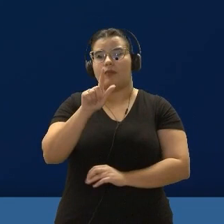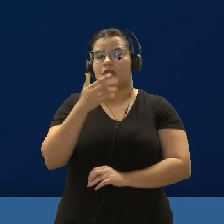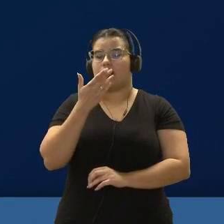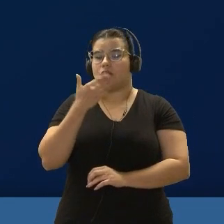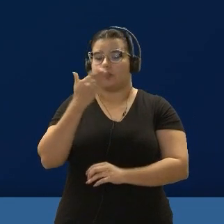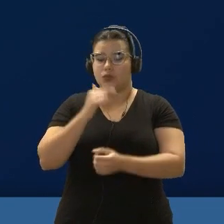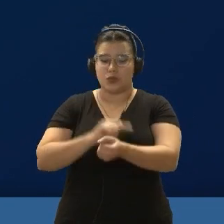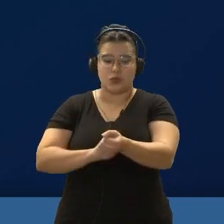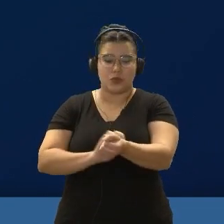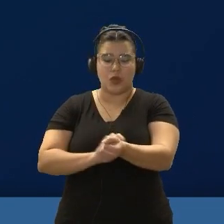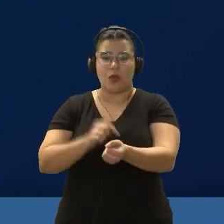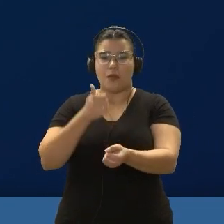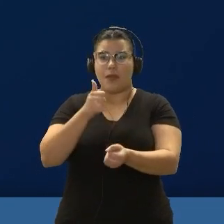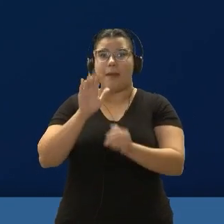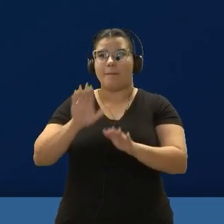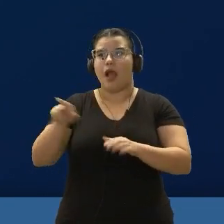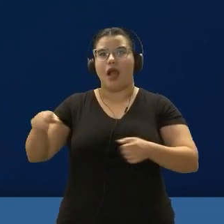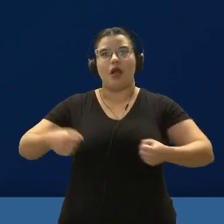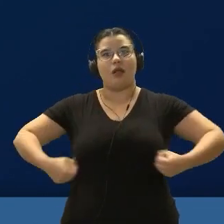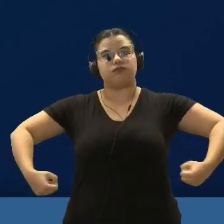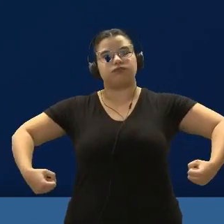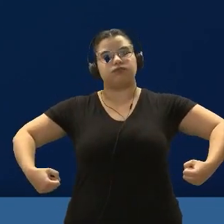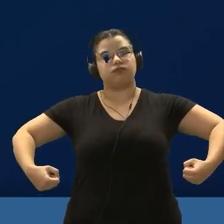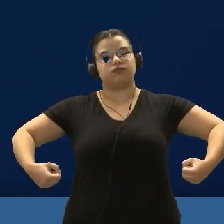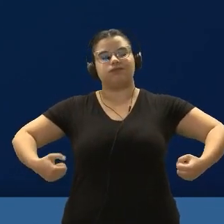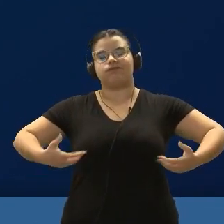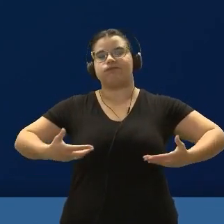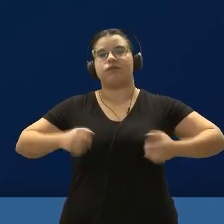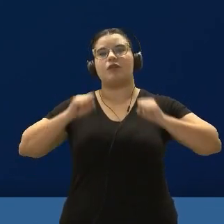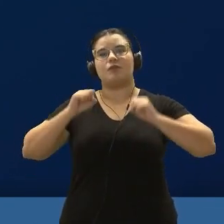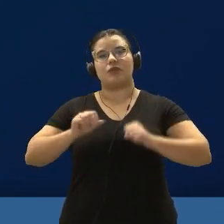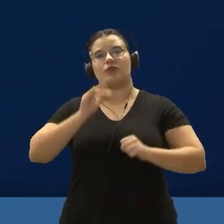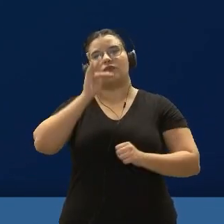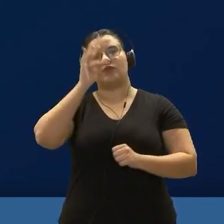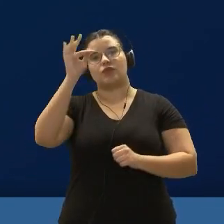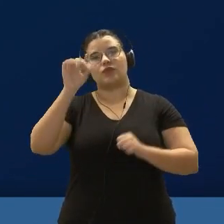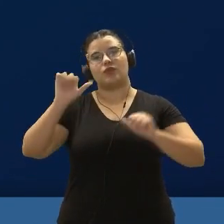com obesidade. Isso é um fator de risco de piora no futuro.